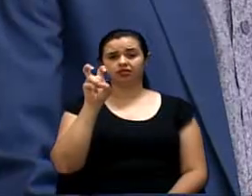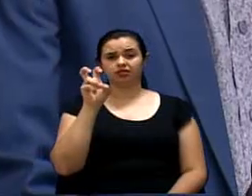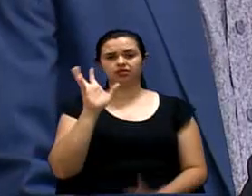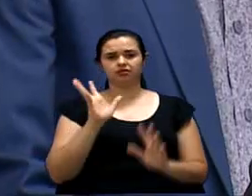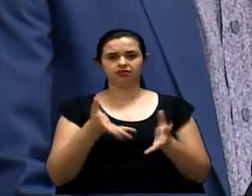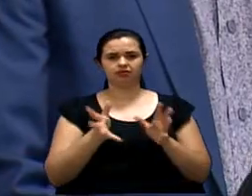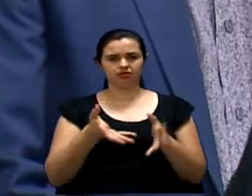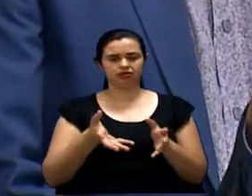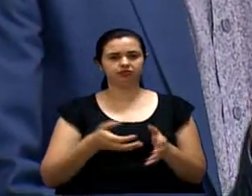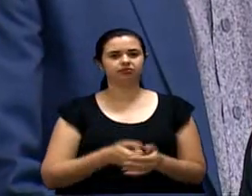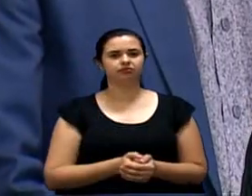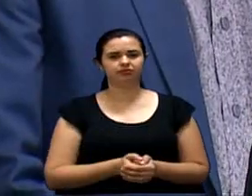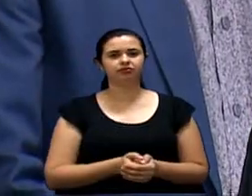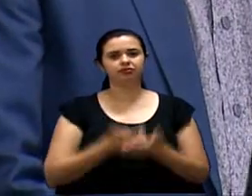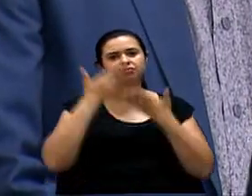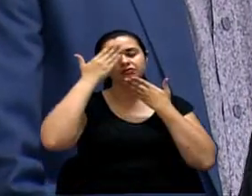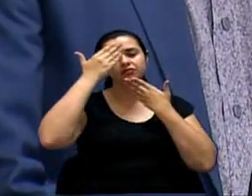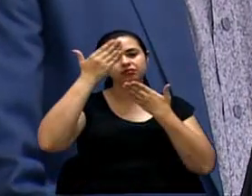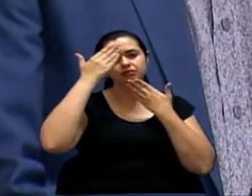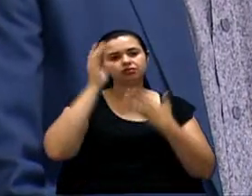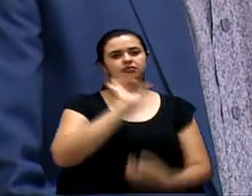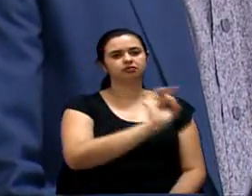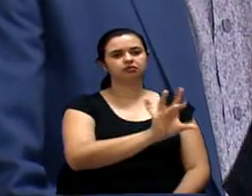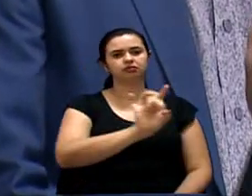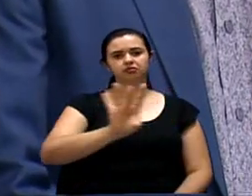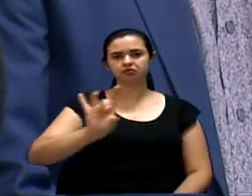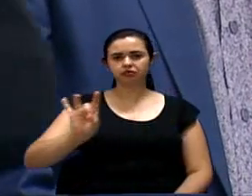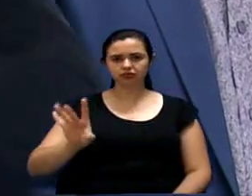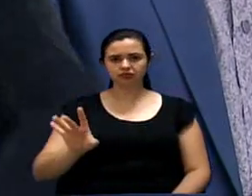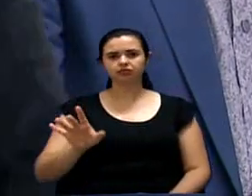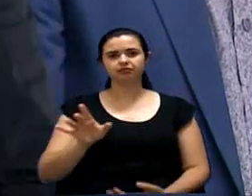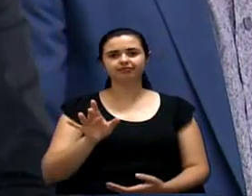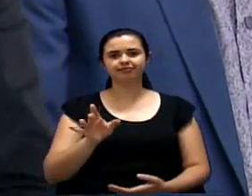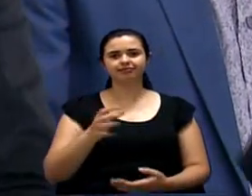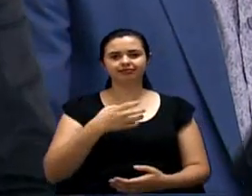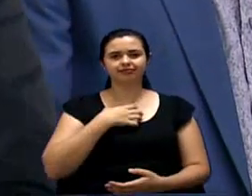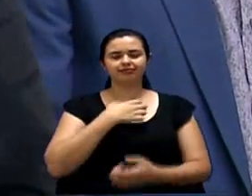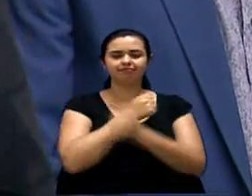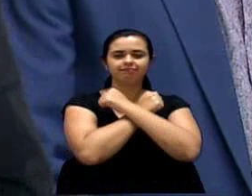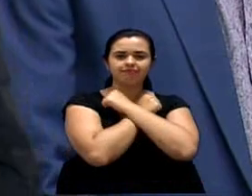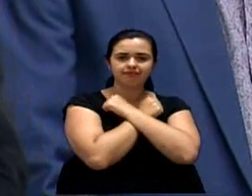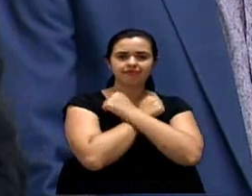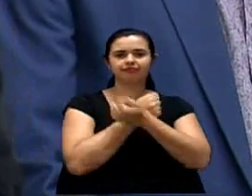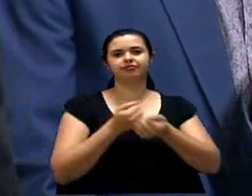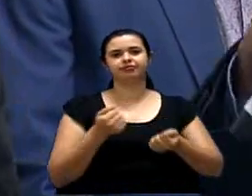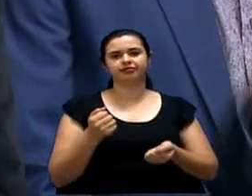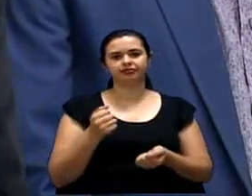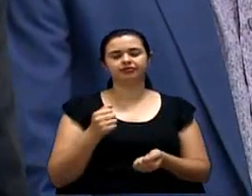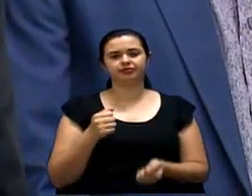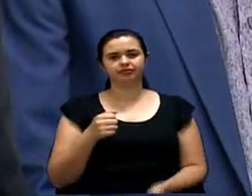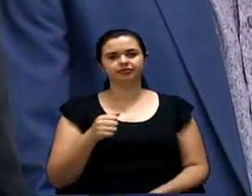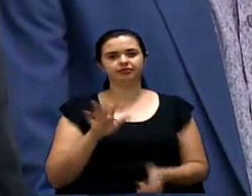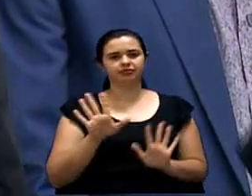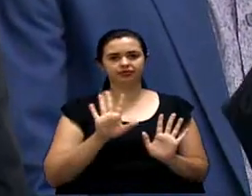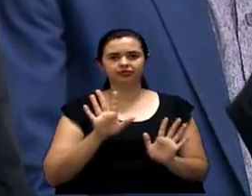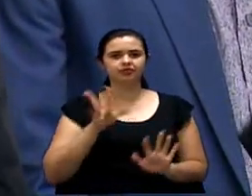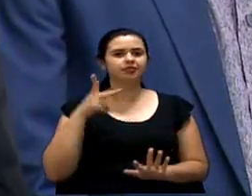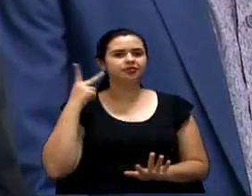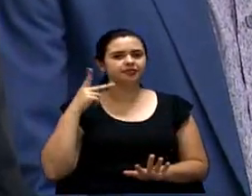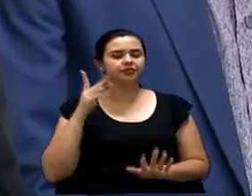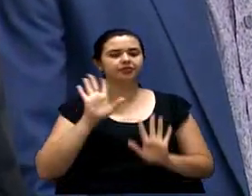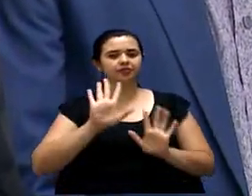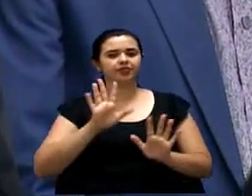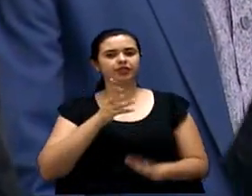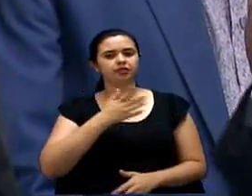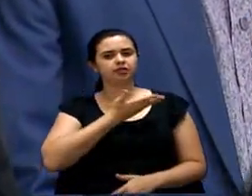Sorocabano e agradeço cada um de vocês, se sintam abraçados por este vereador Fábio Simoa, não como vereador, mas como